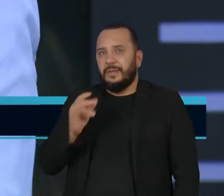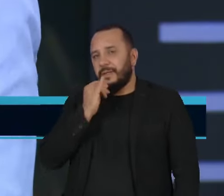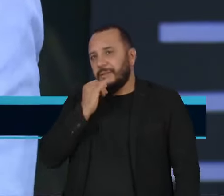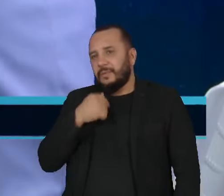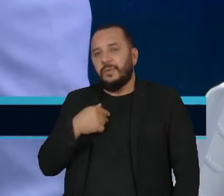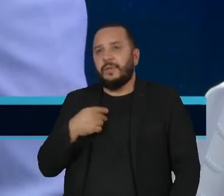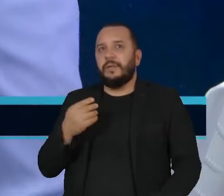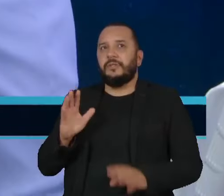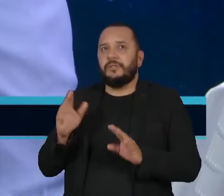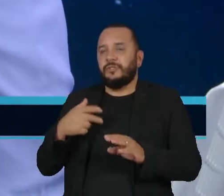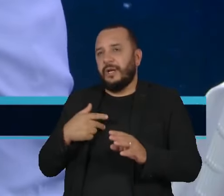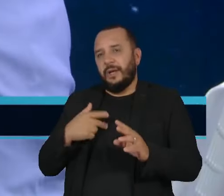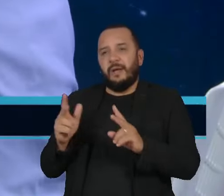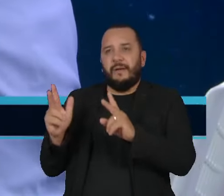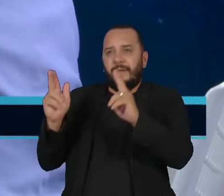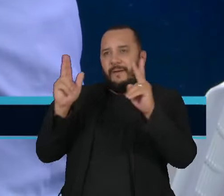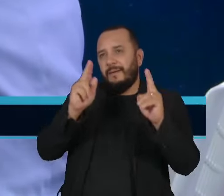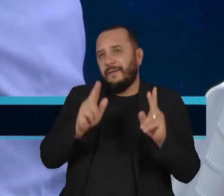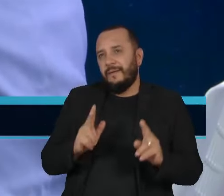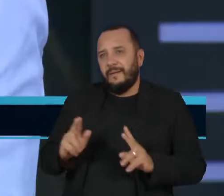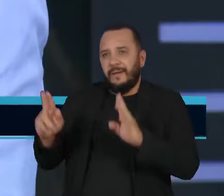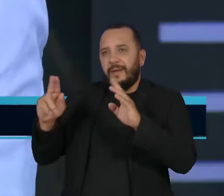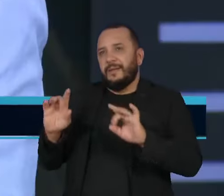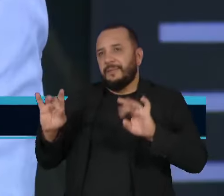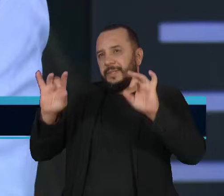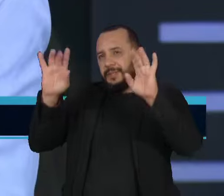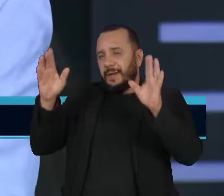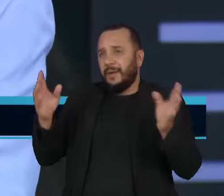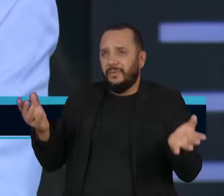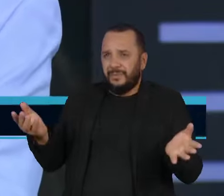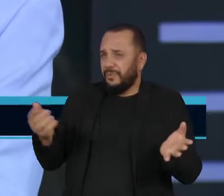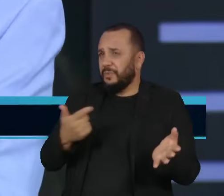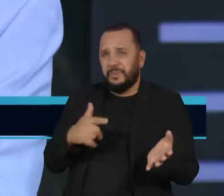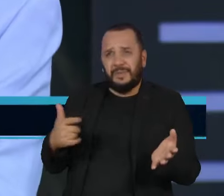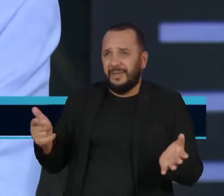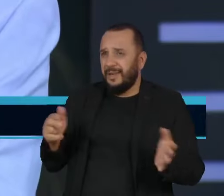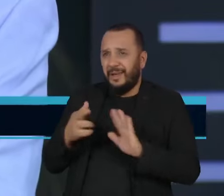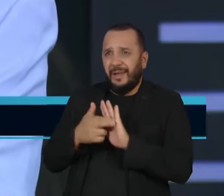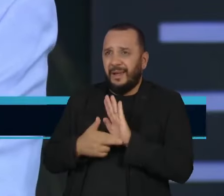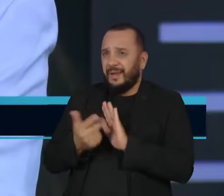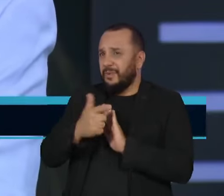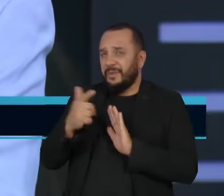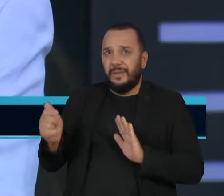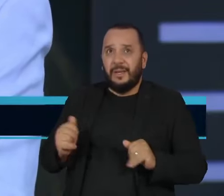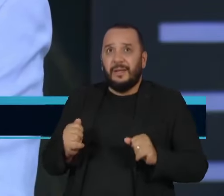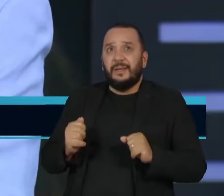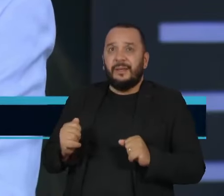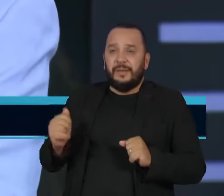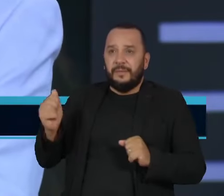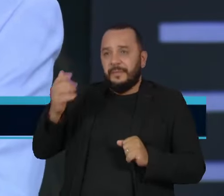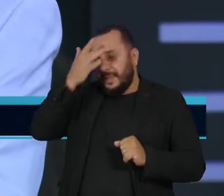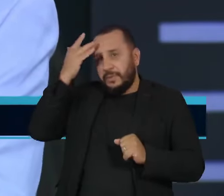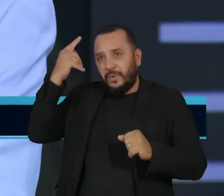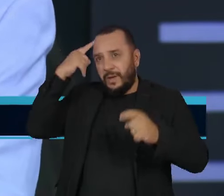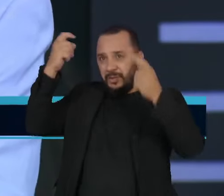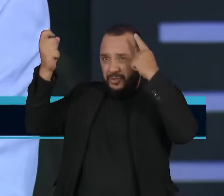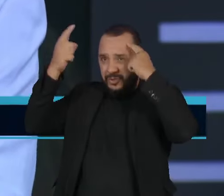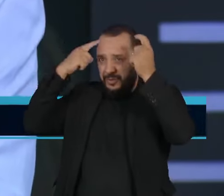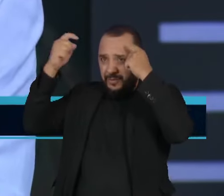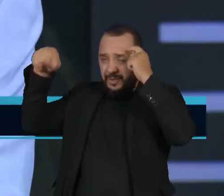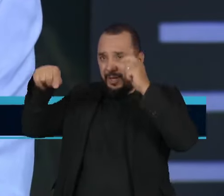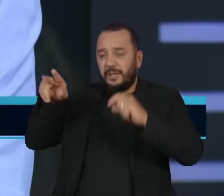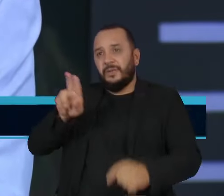efeitos especiais? Vamos fazer uma cartilha de uso de efeitos especiais? Efeito especial só funciona se tiver criatividade em quem